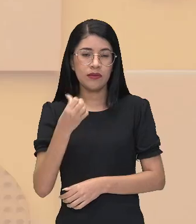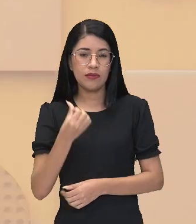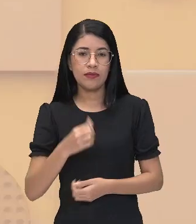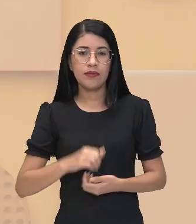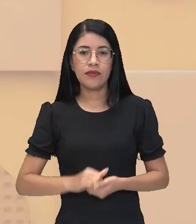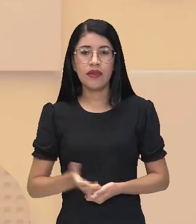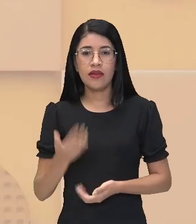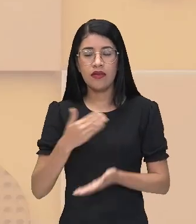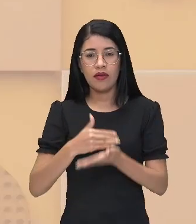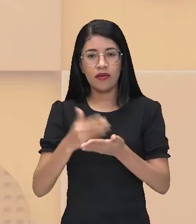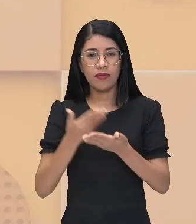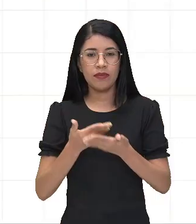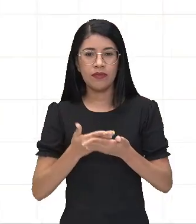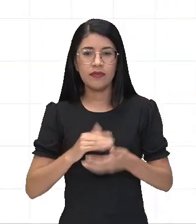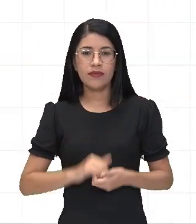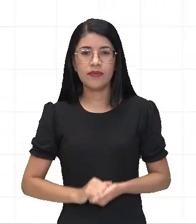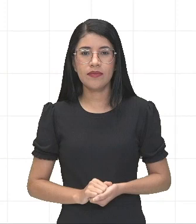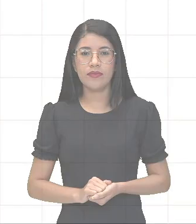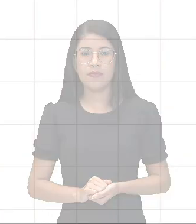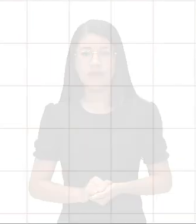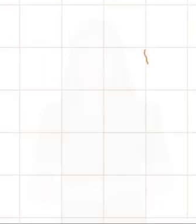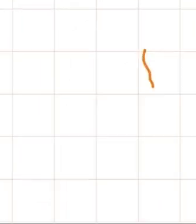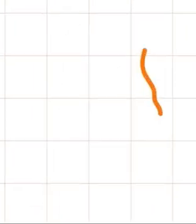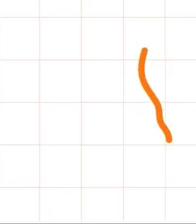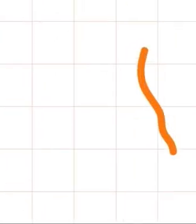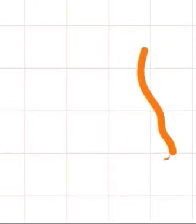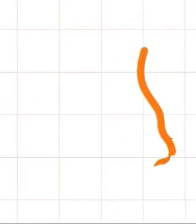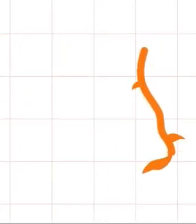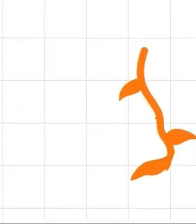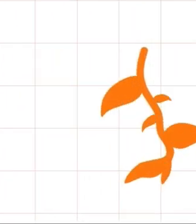1686. Vamos então à nossa aula.